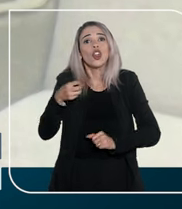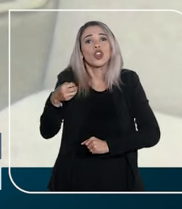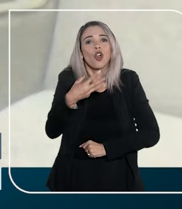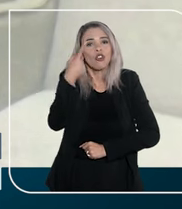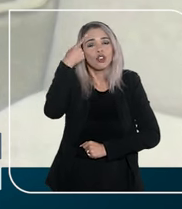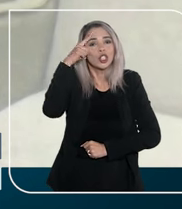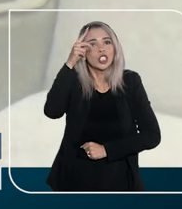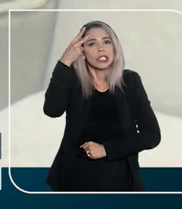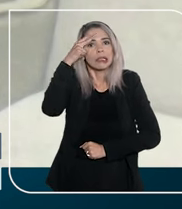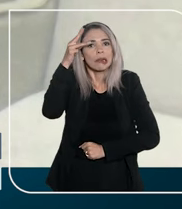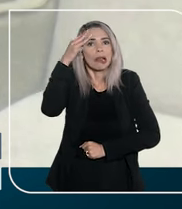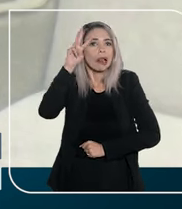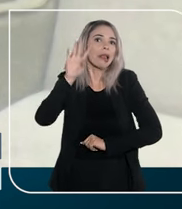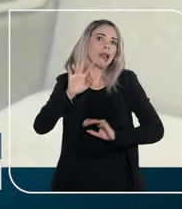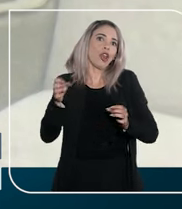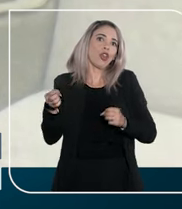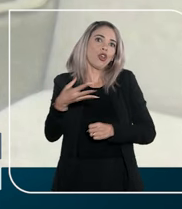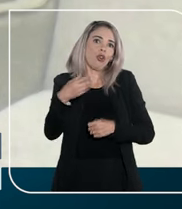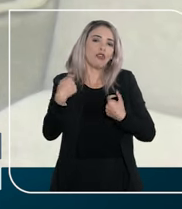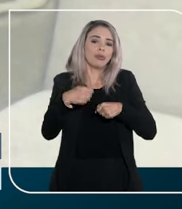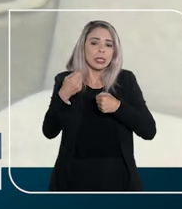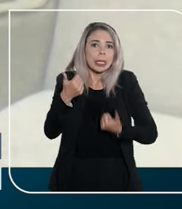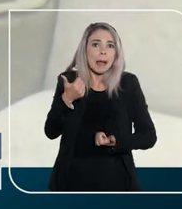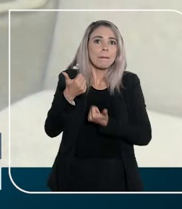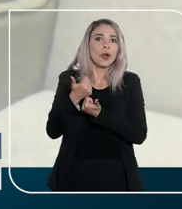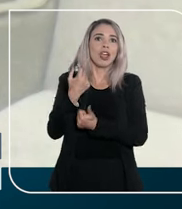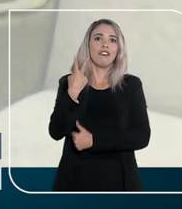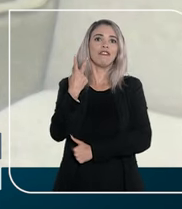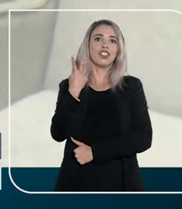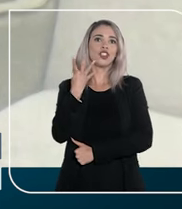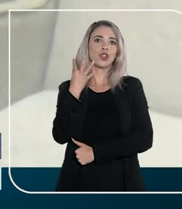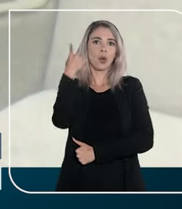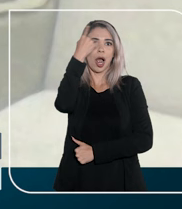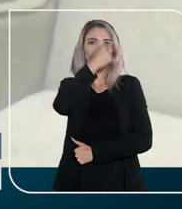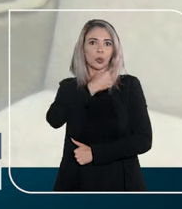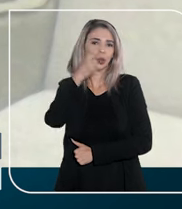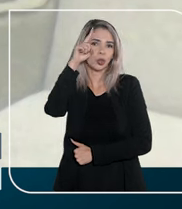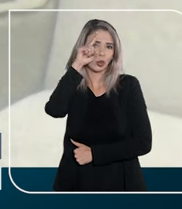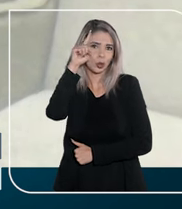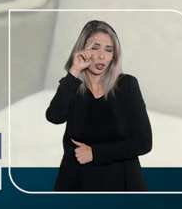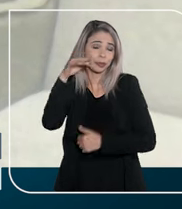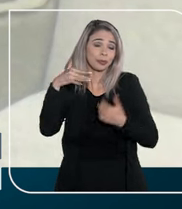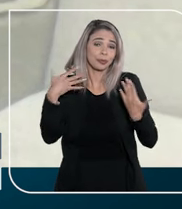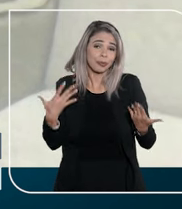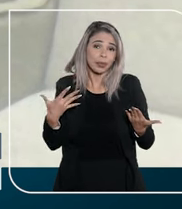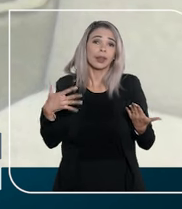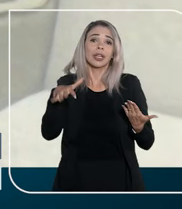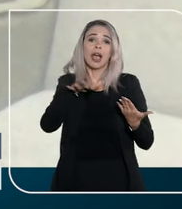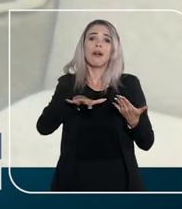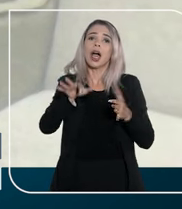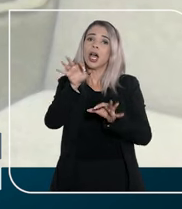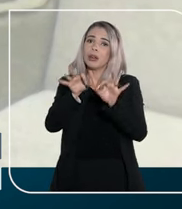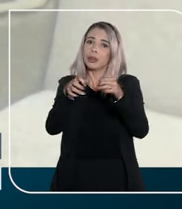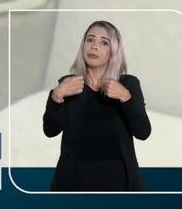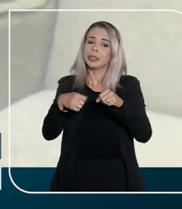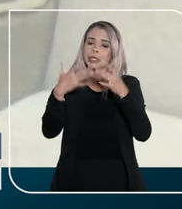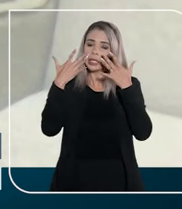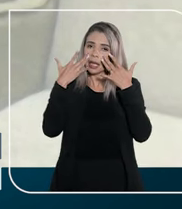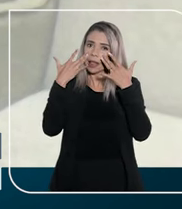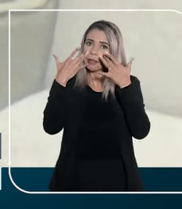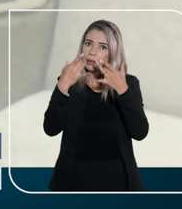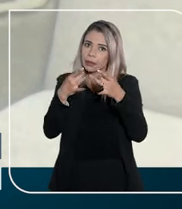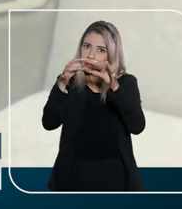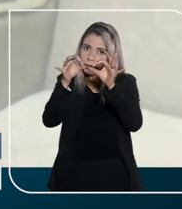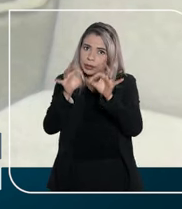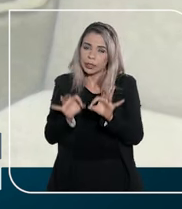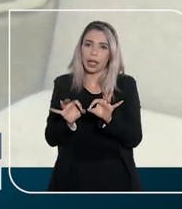né? E que ela tem que estar dando assistência 24 horas por dia. Então, o ordenamento jurídico tem que dar um tratamento